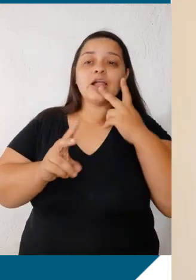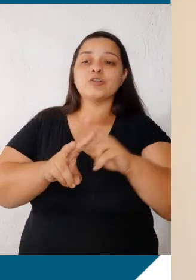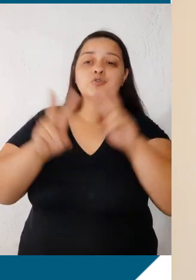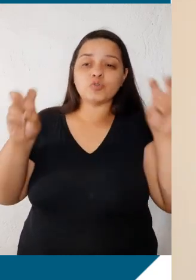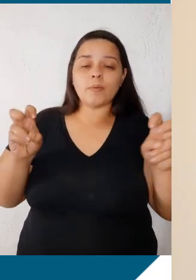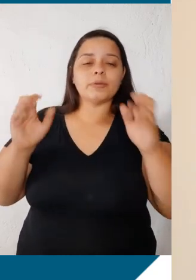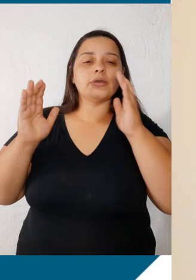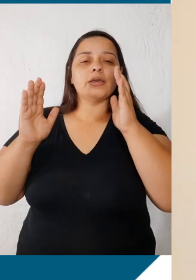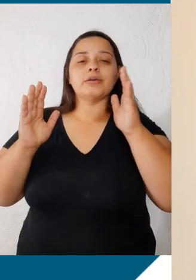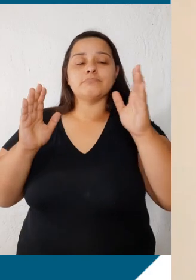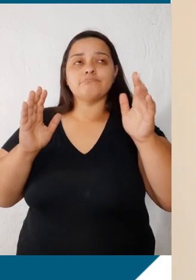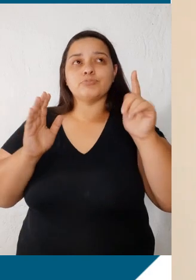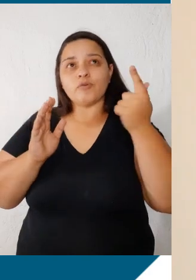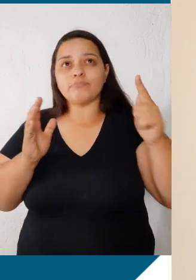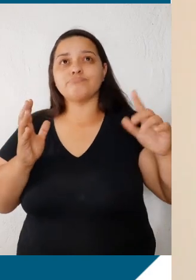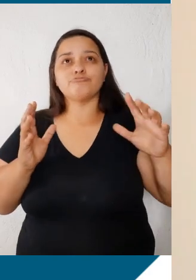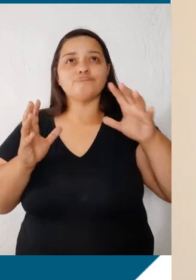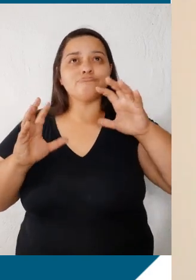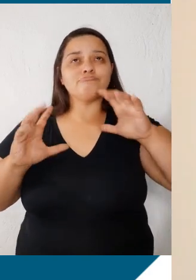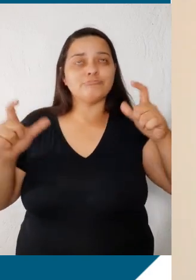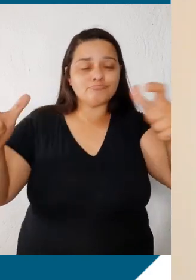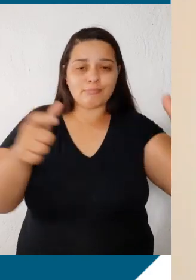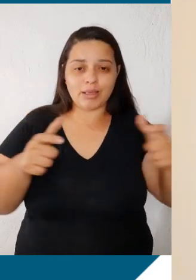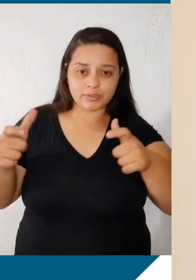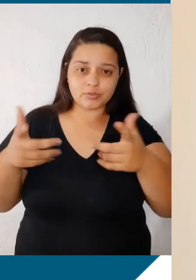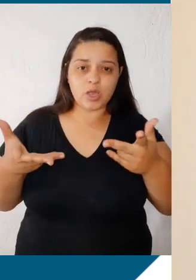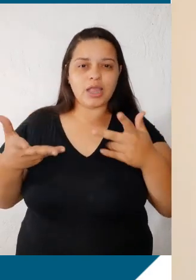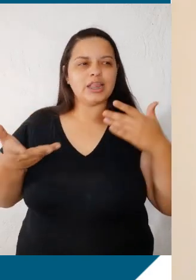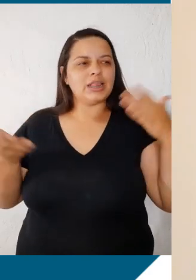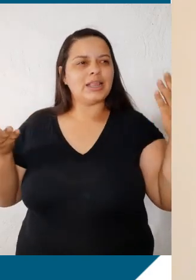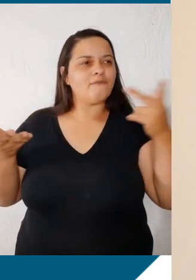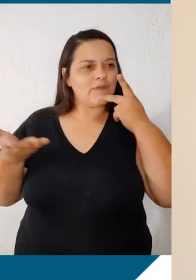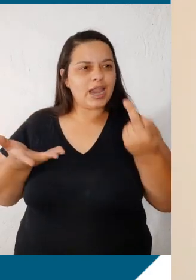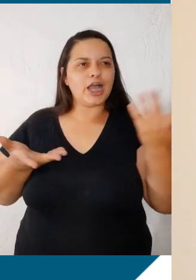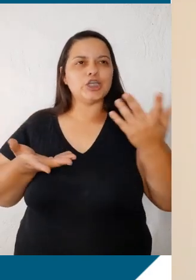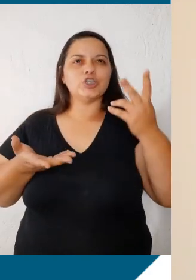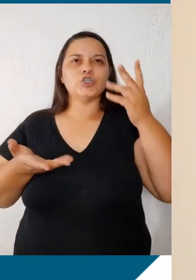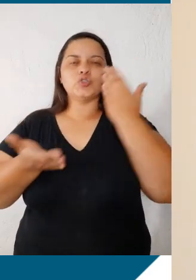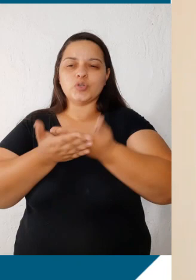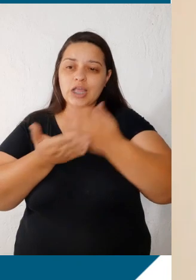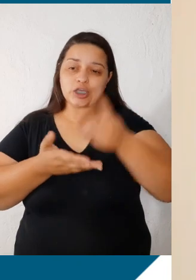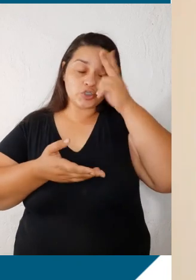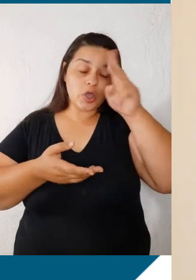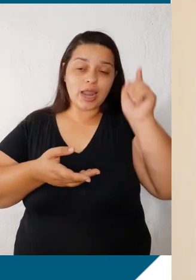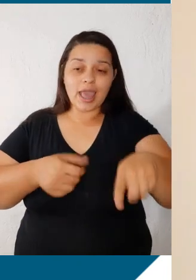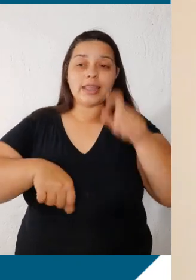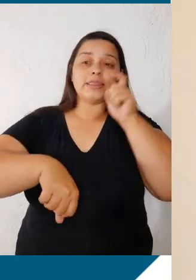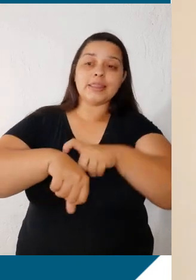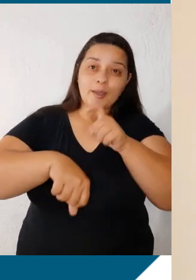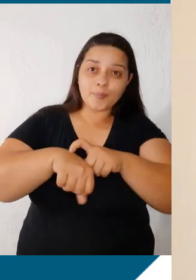sobre o espaço geográfico. Afinal de contas, quando estudamos história, 2 aspectos fundamentais são o